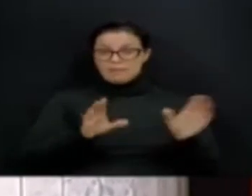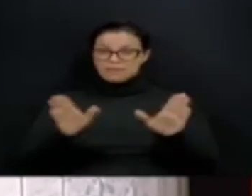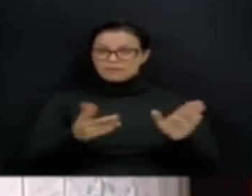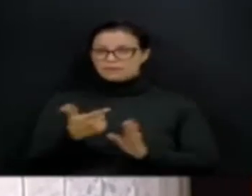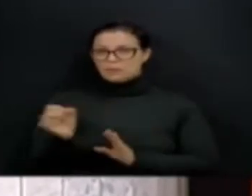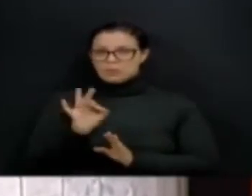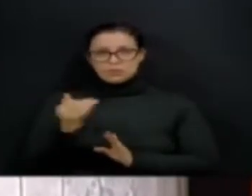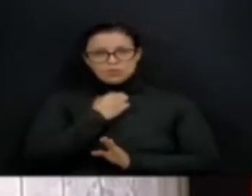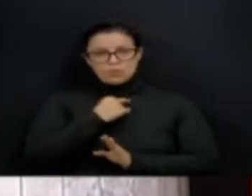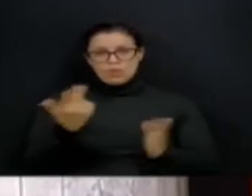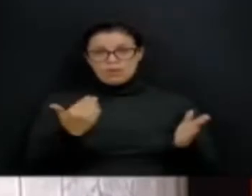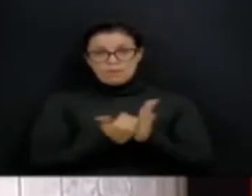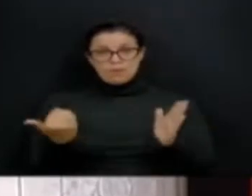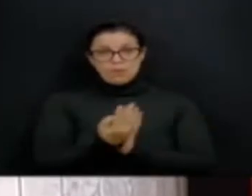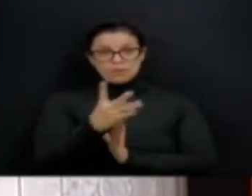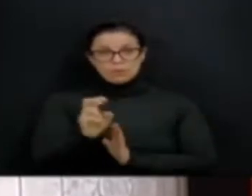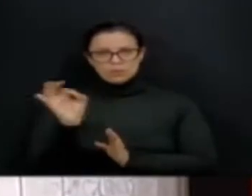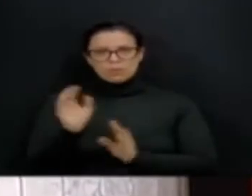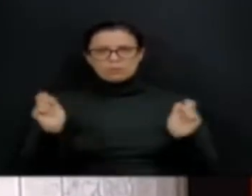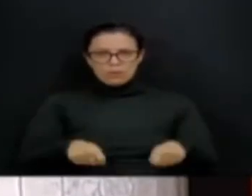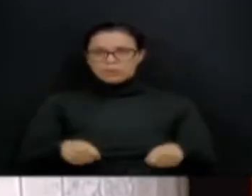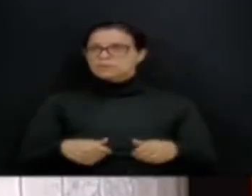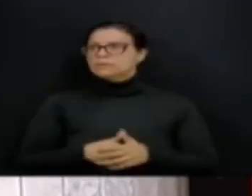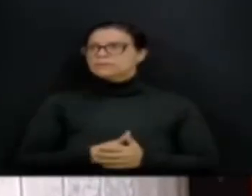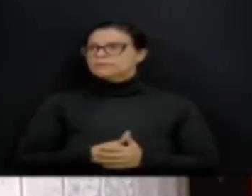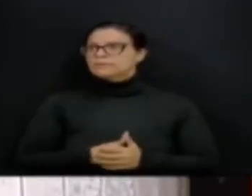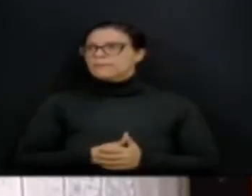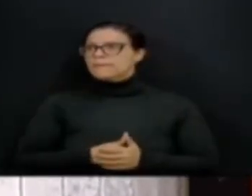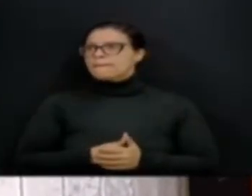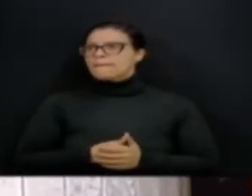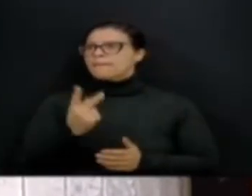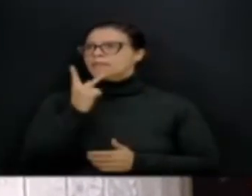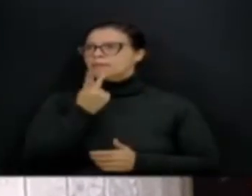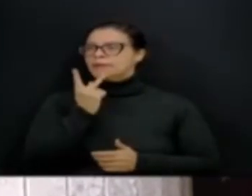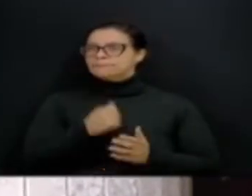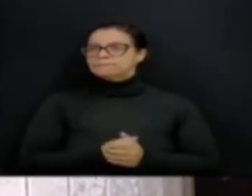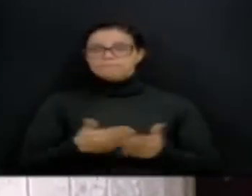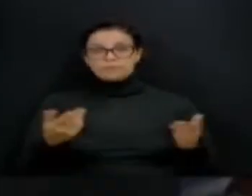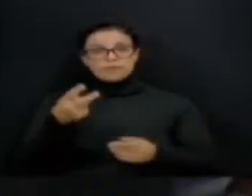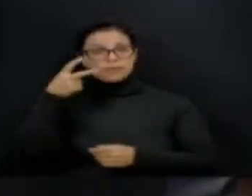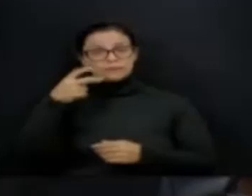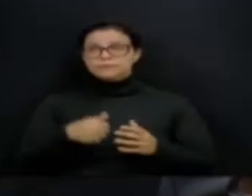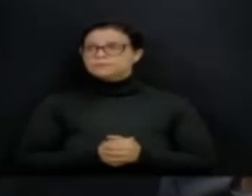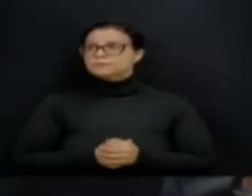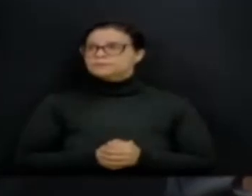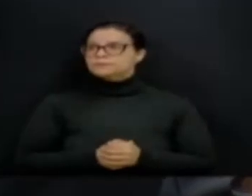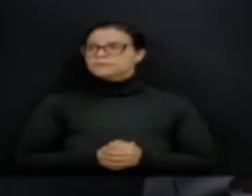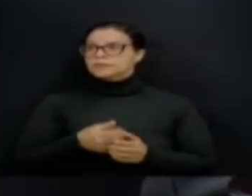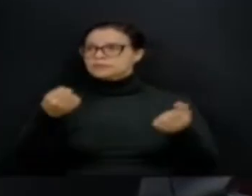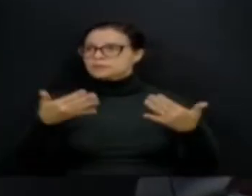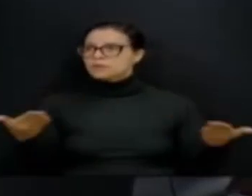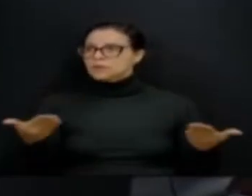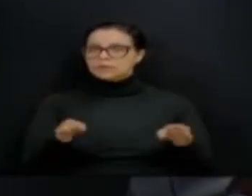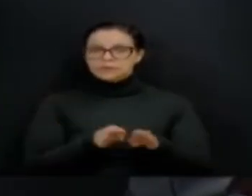de 20%, não pode. Mas degrau tarifário caro de 40%, pode. Deputado Homero. Deputado Arilson,